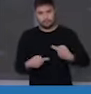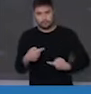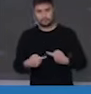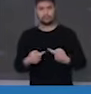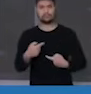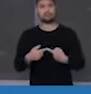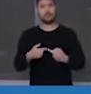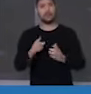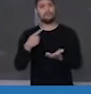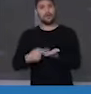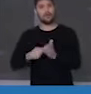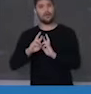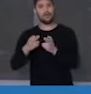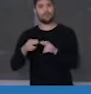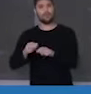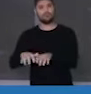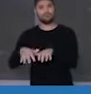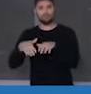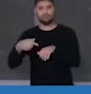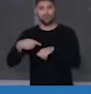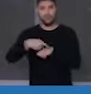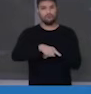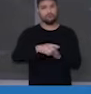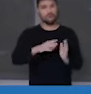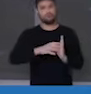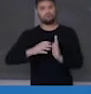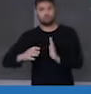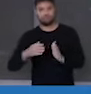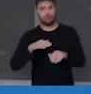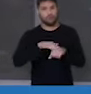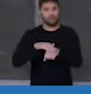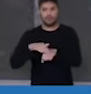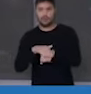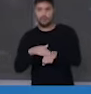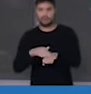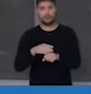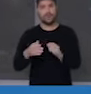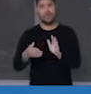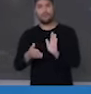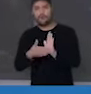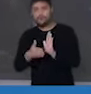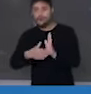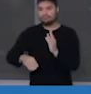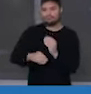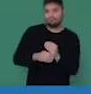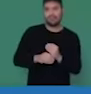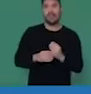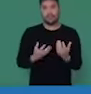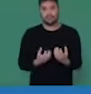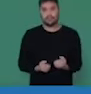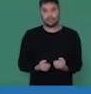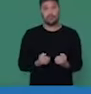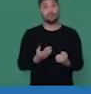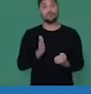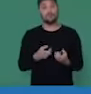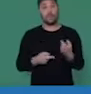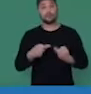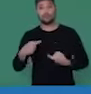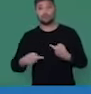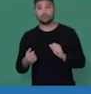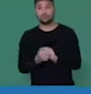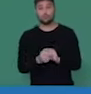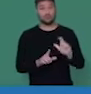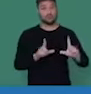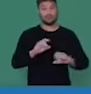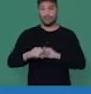fez audiência pública, visitou as bancadas, incorporou as emendas. Está tendo debate público, está tendo debate com a imprensa, está tendo